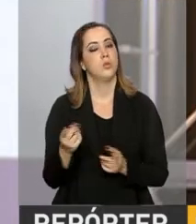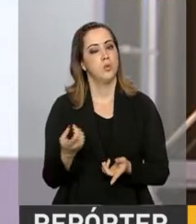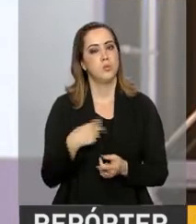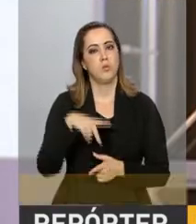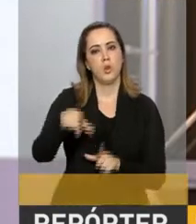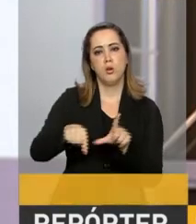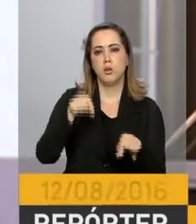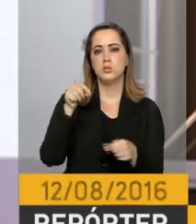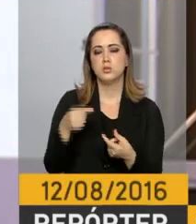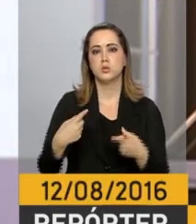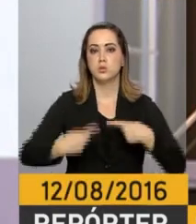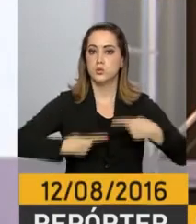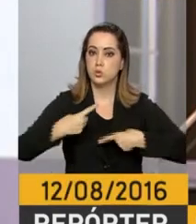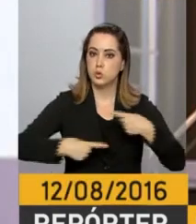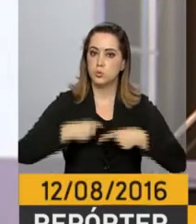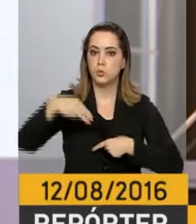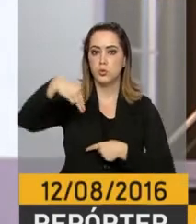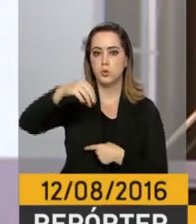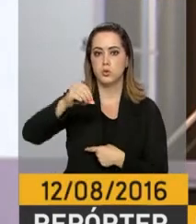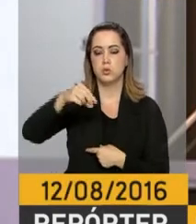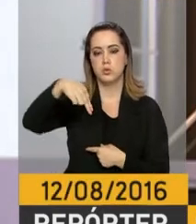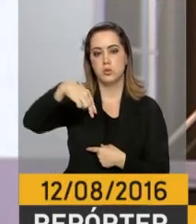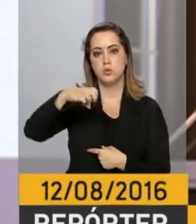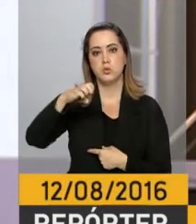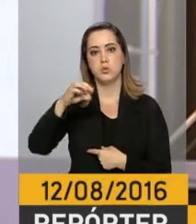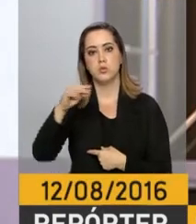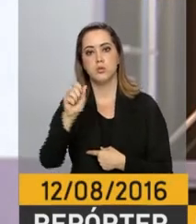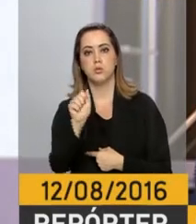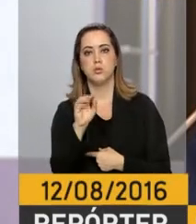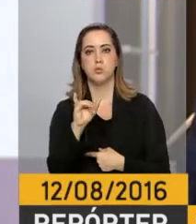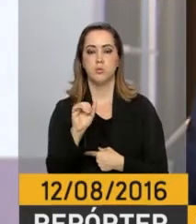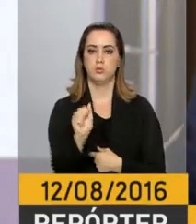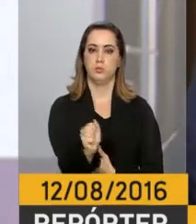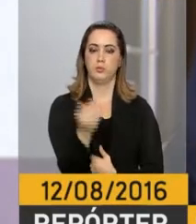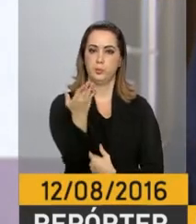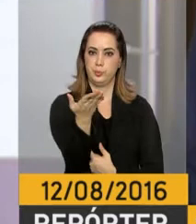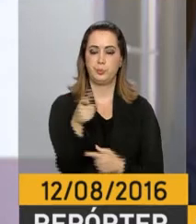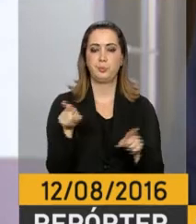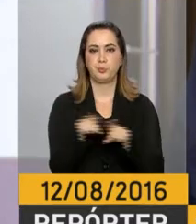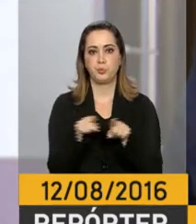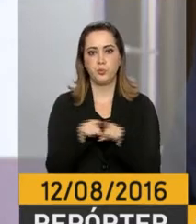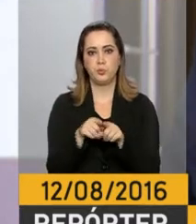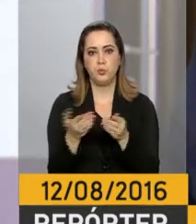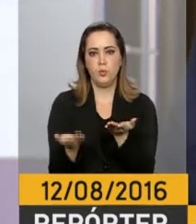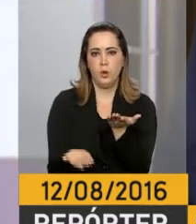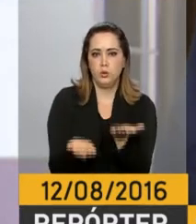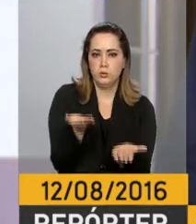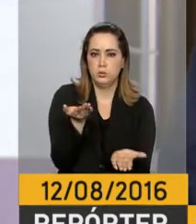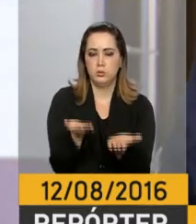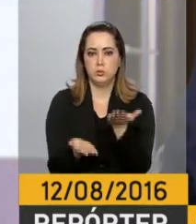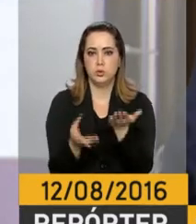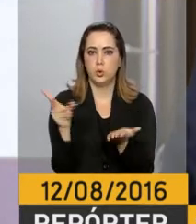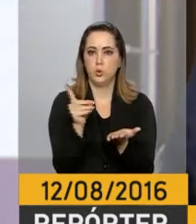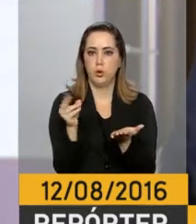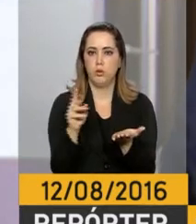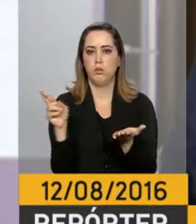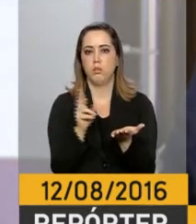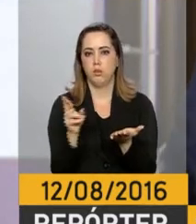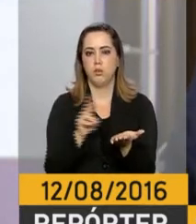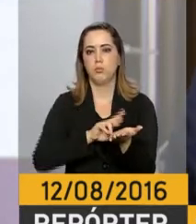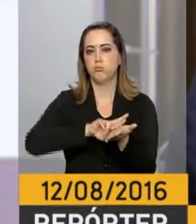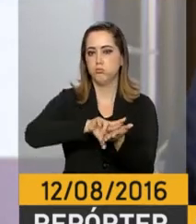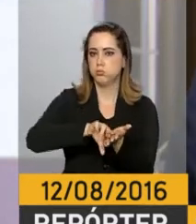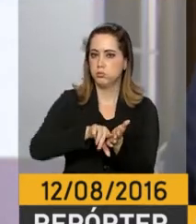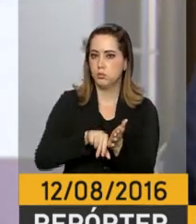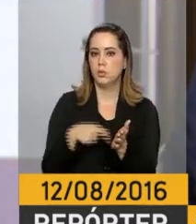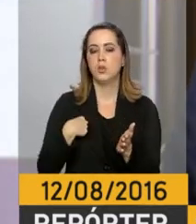decisões de política monetária. Em relação ao câmbio flutuante, temos afirmado que o Banco Central,